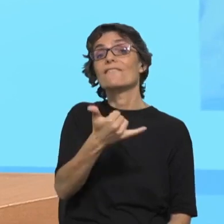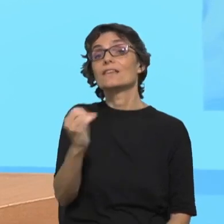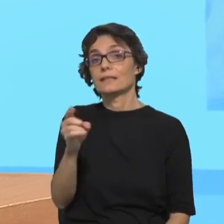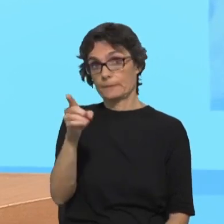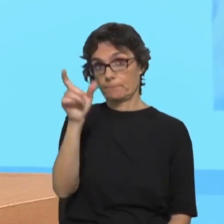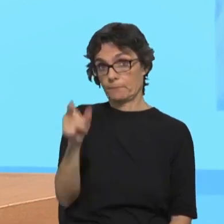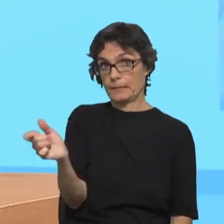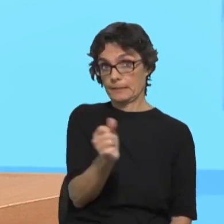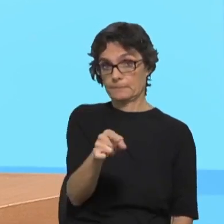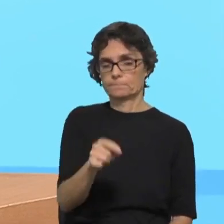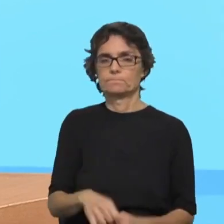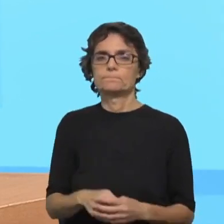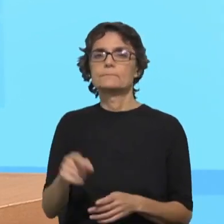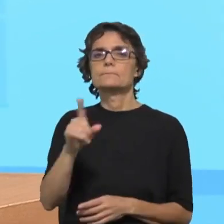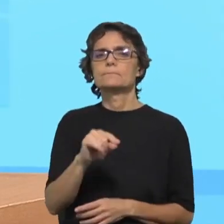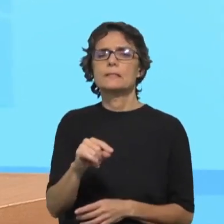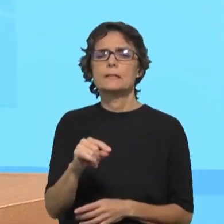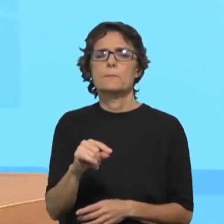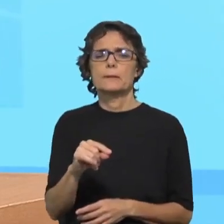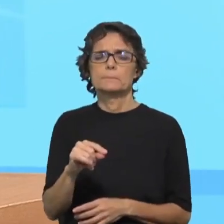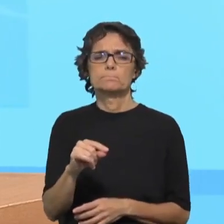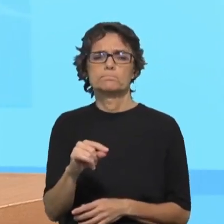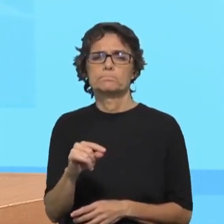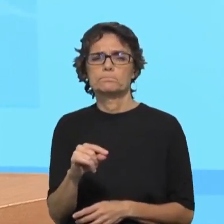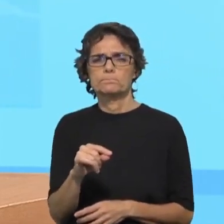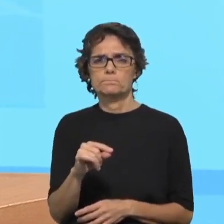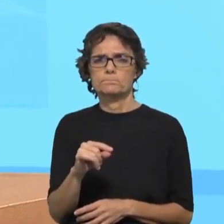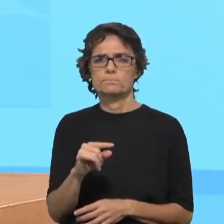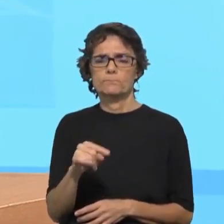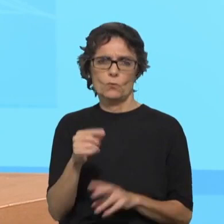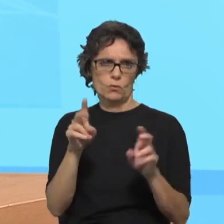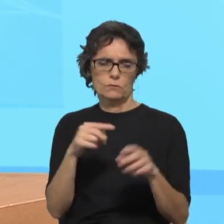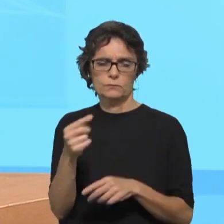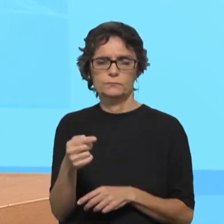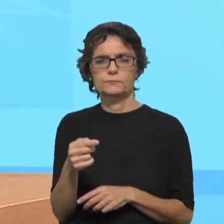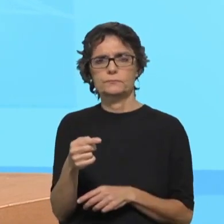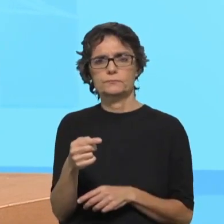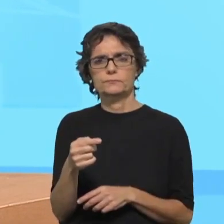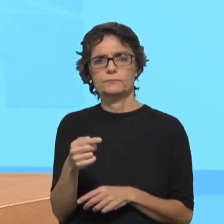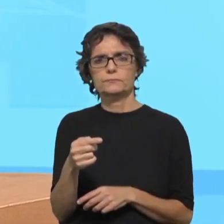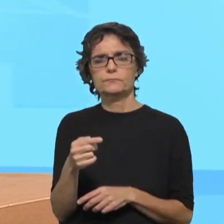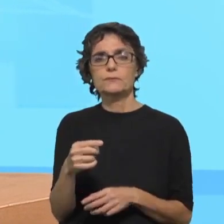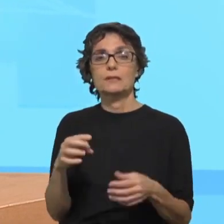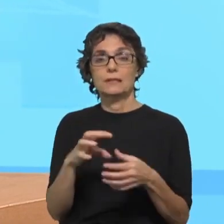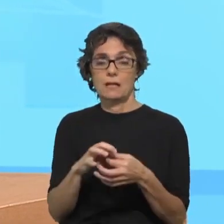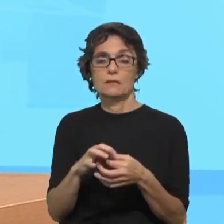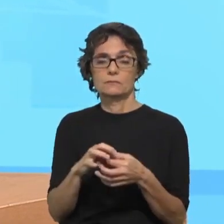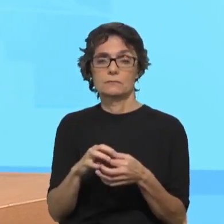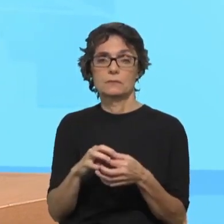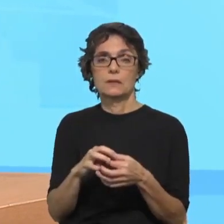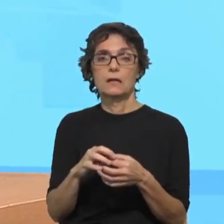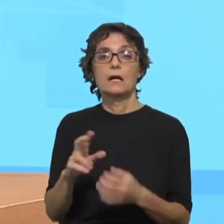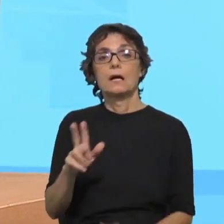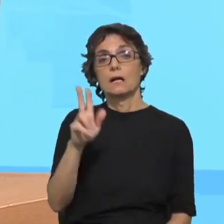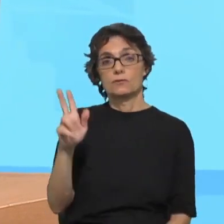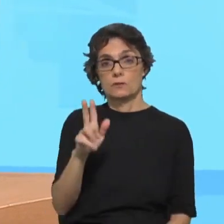a propósito das esplendorosas jornadas a que o país assistiu, e penso que muito mais que o país, as